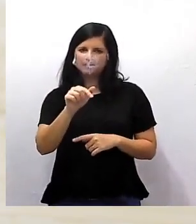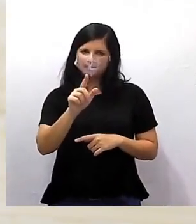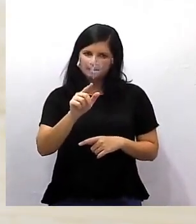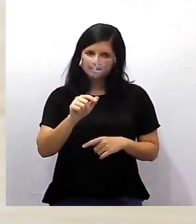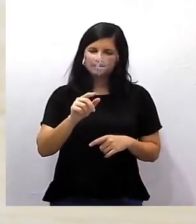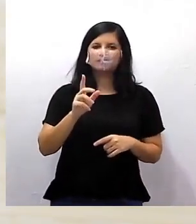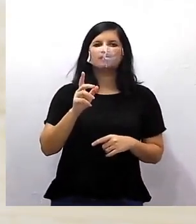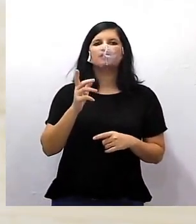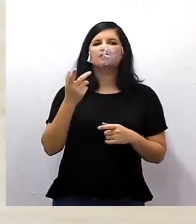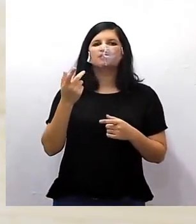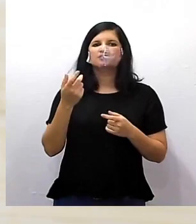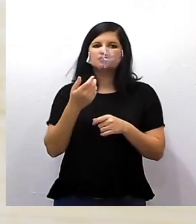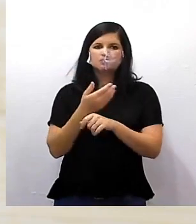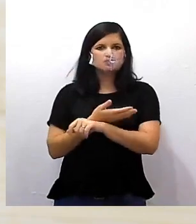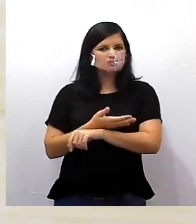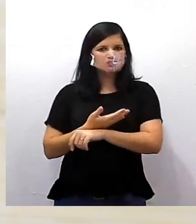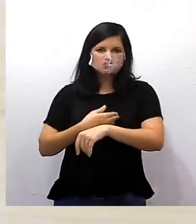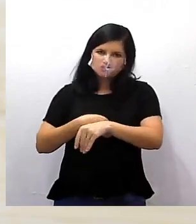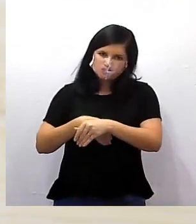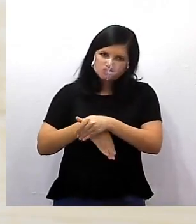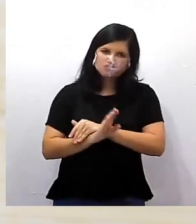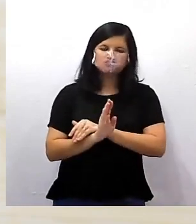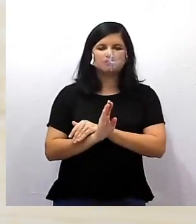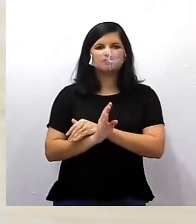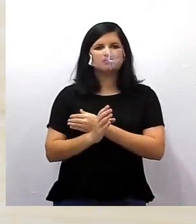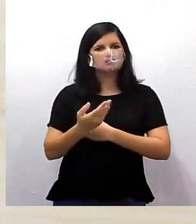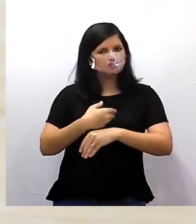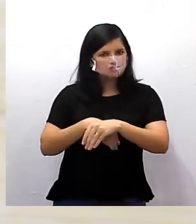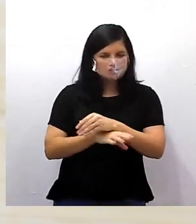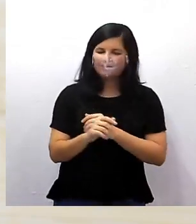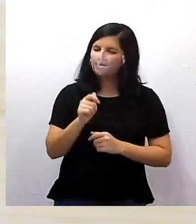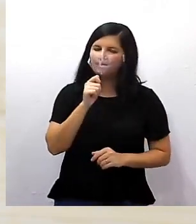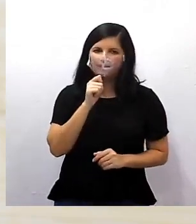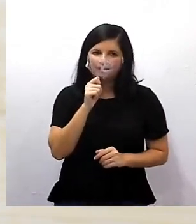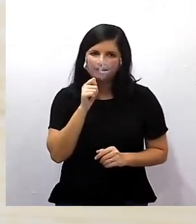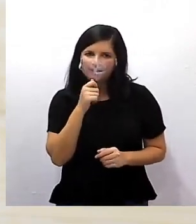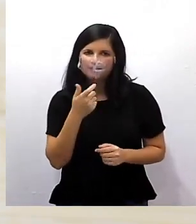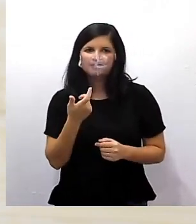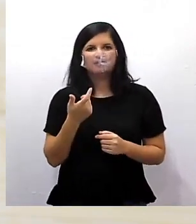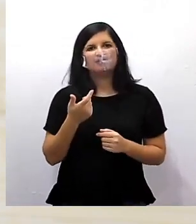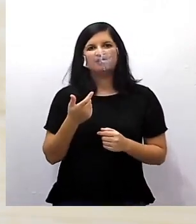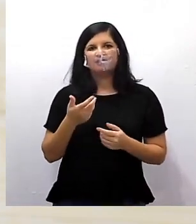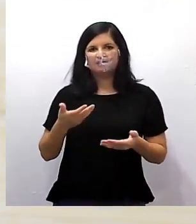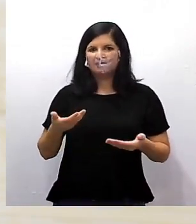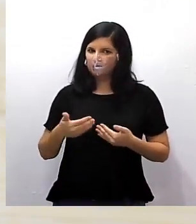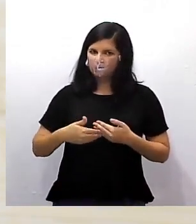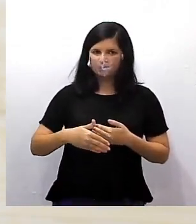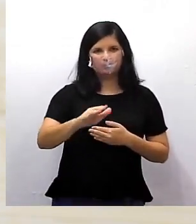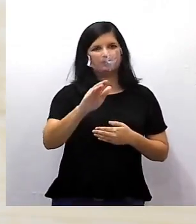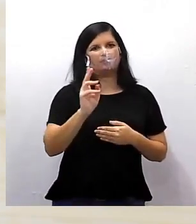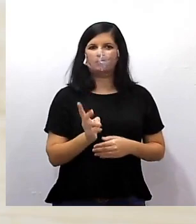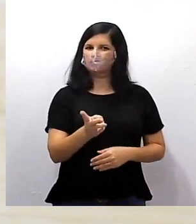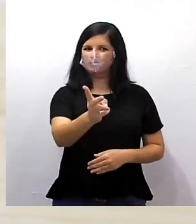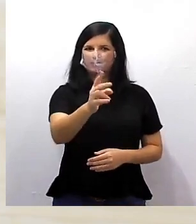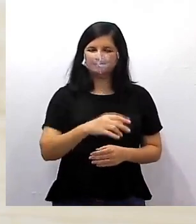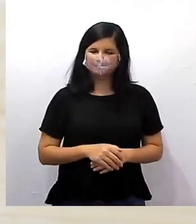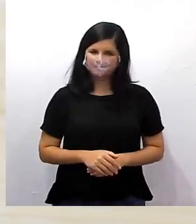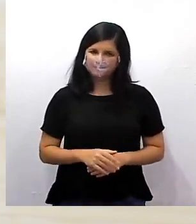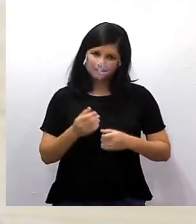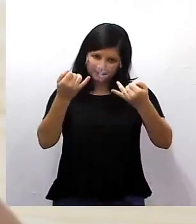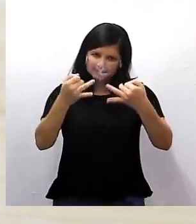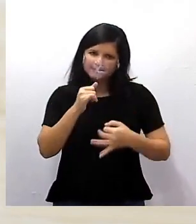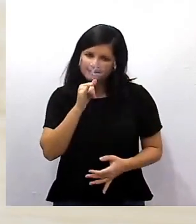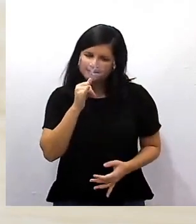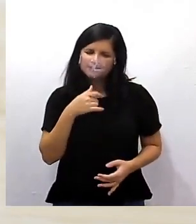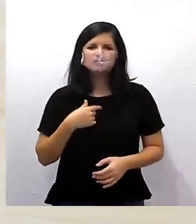que eu utilizo para falar de costumes que eu ainda realizo, que eu ainda sou acostumado atualmente. Então, quando eu digo para você, ó,